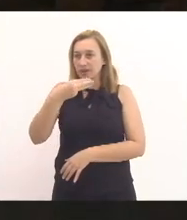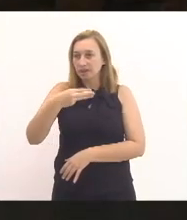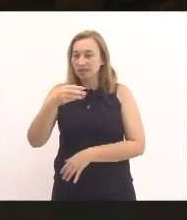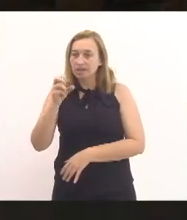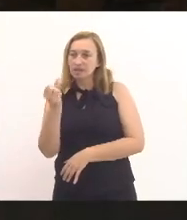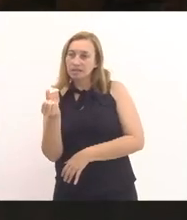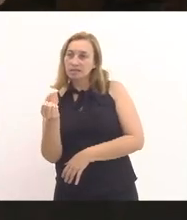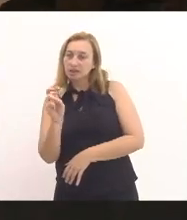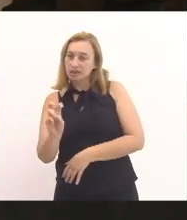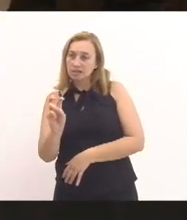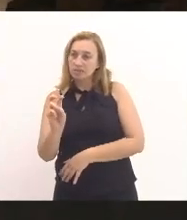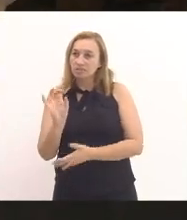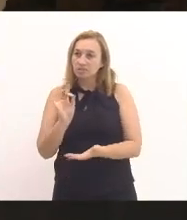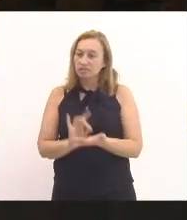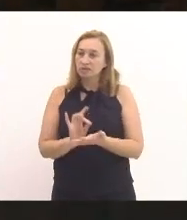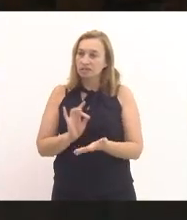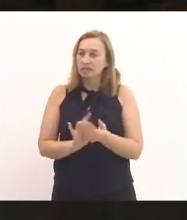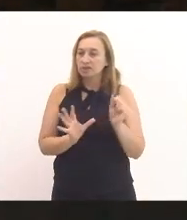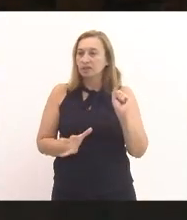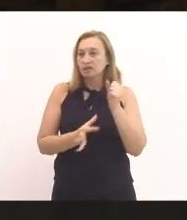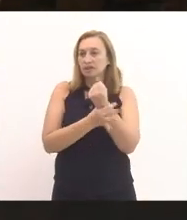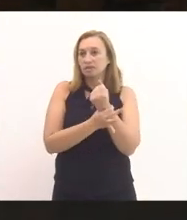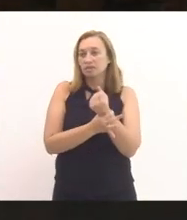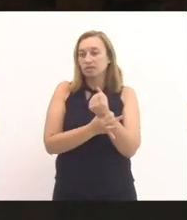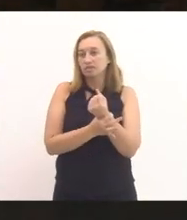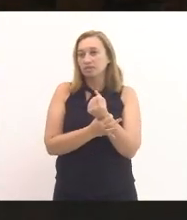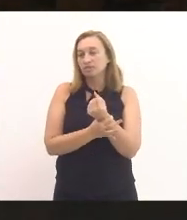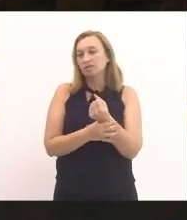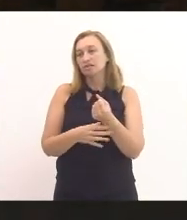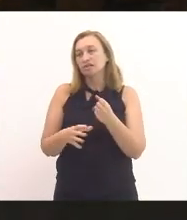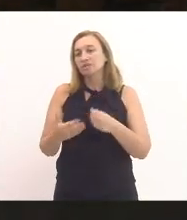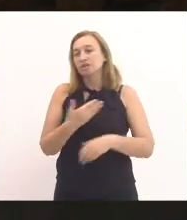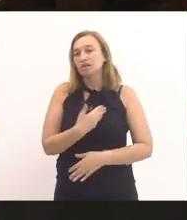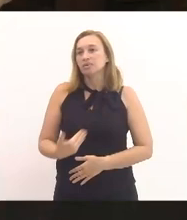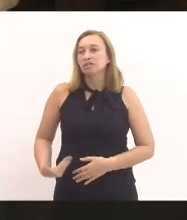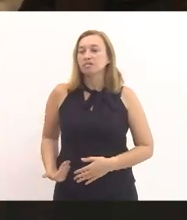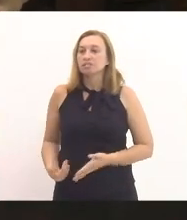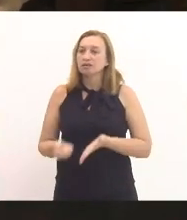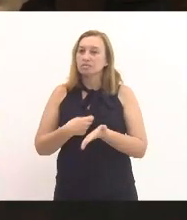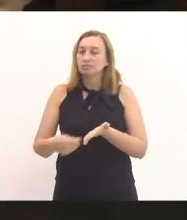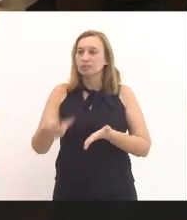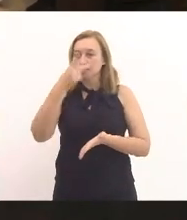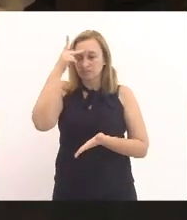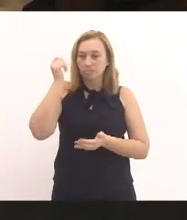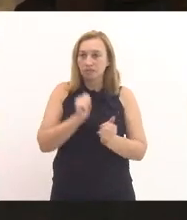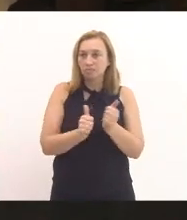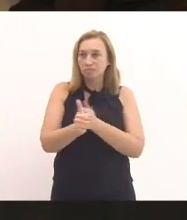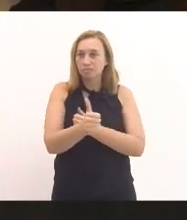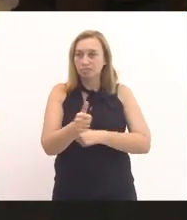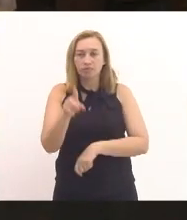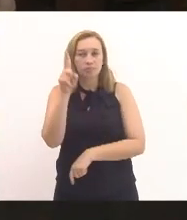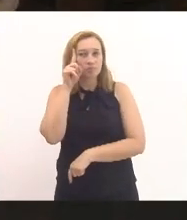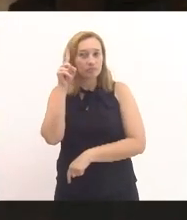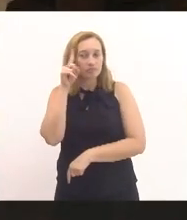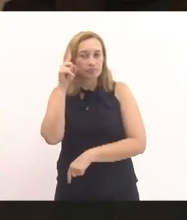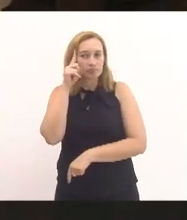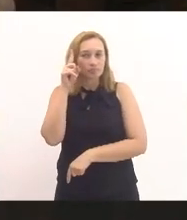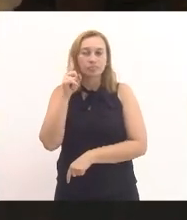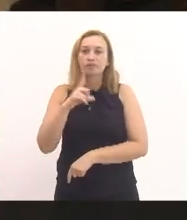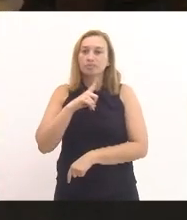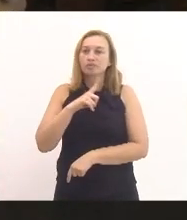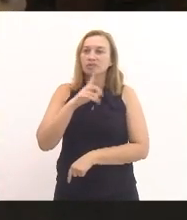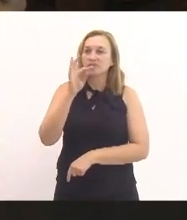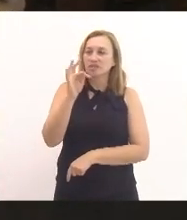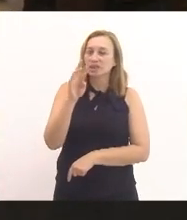verdadeiros especialistas em segurança pública pessoas e se não for inscrito pessoas que estão na ponta no dia a dia que tem a parte